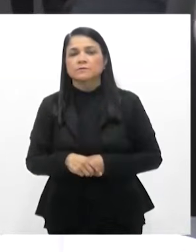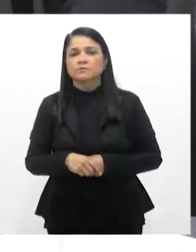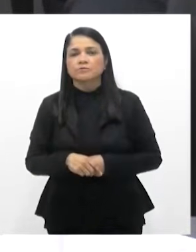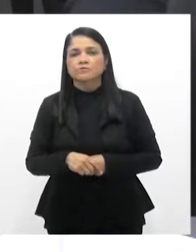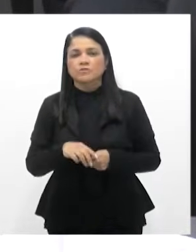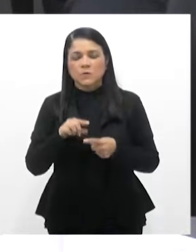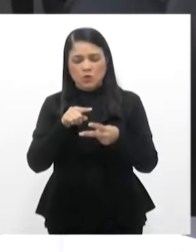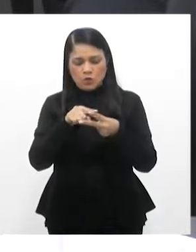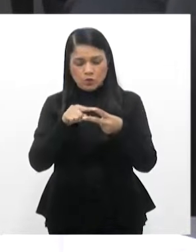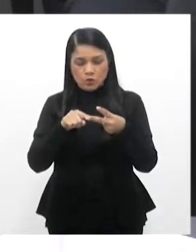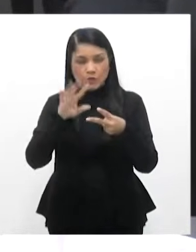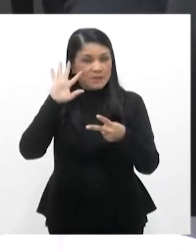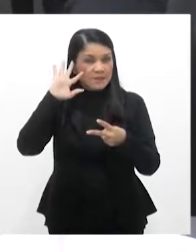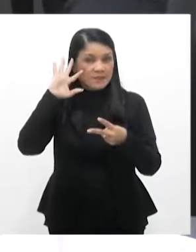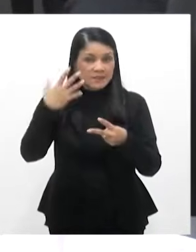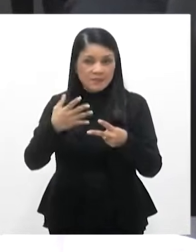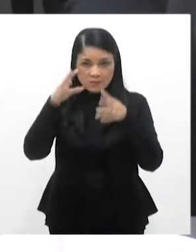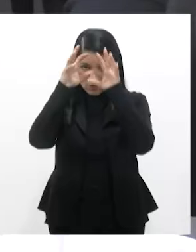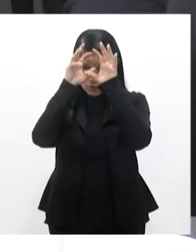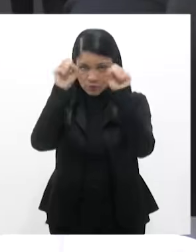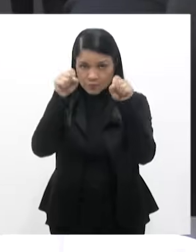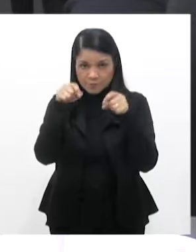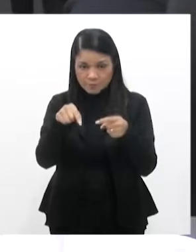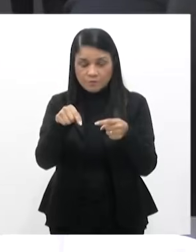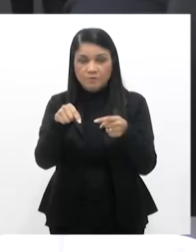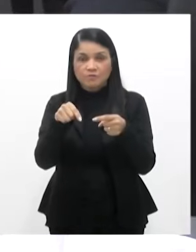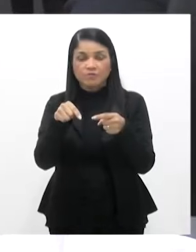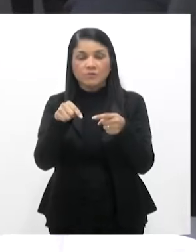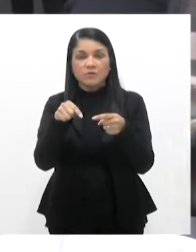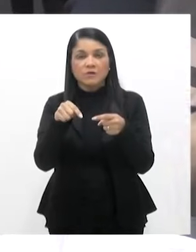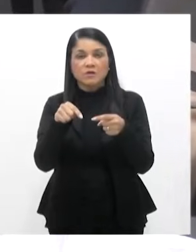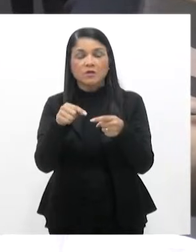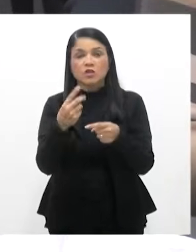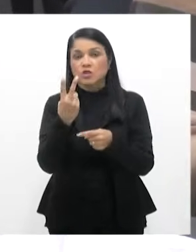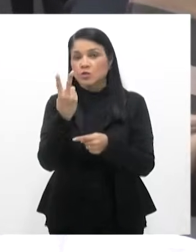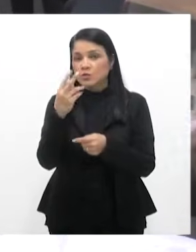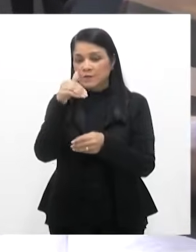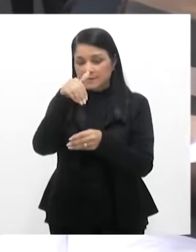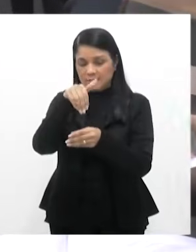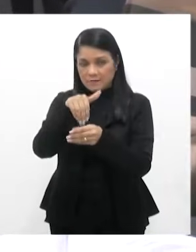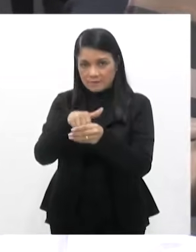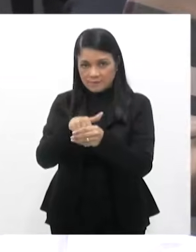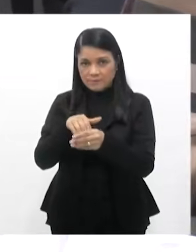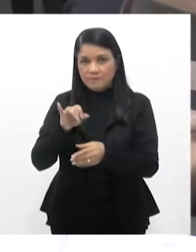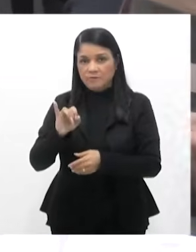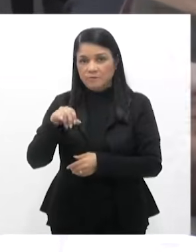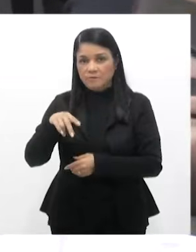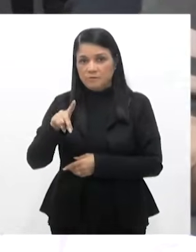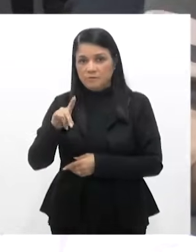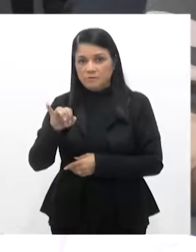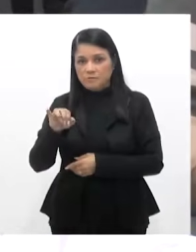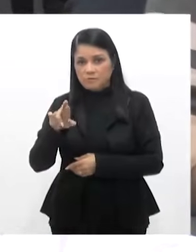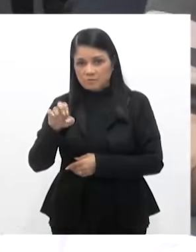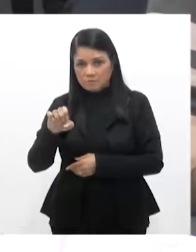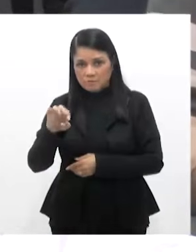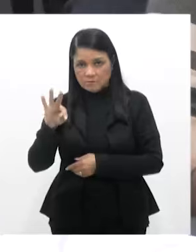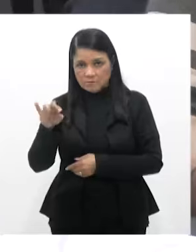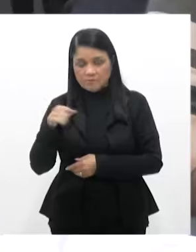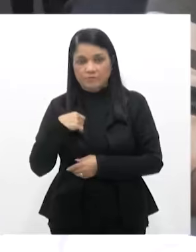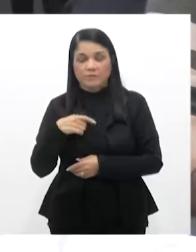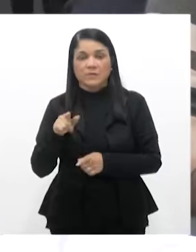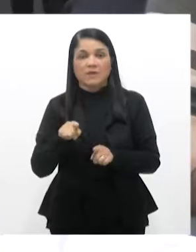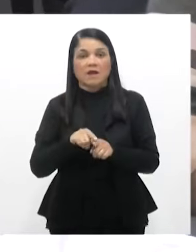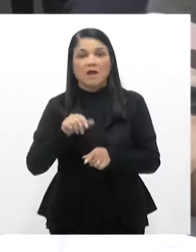duas decisões do Supremo em duas eleições indiretas. A